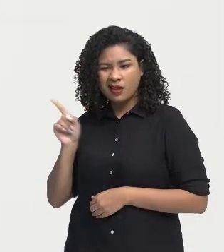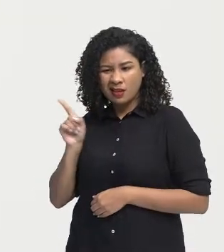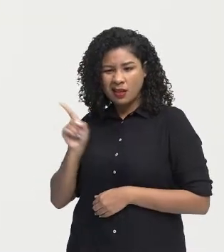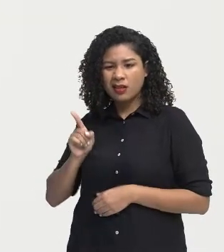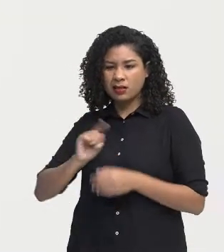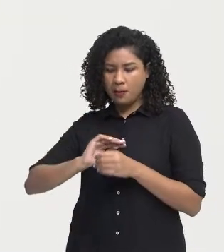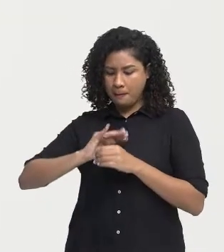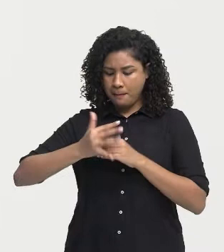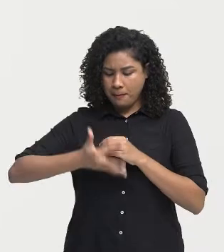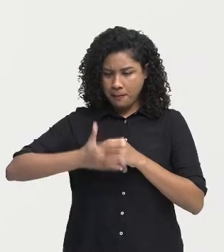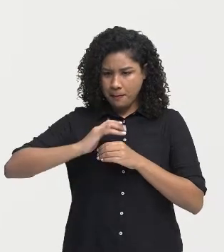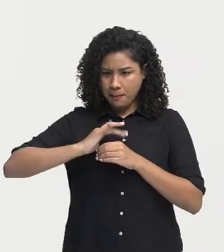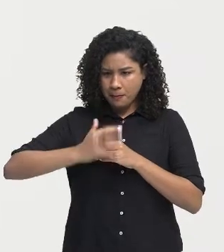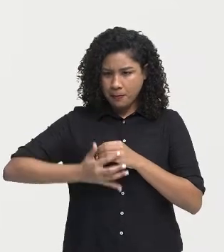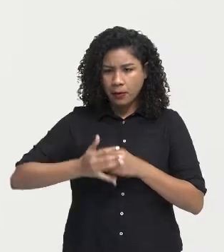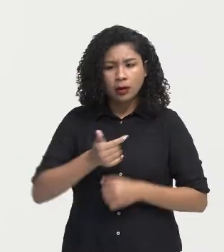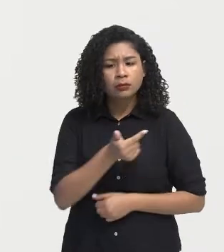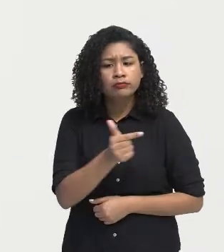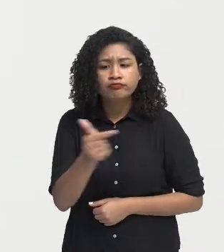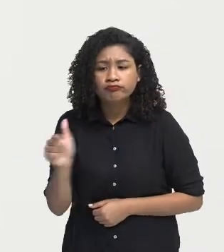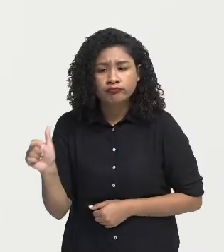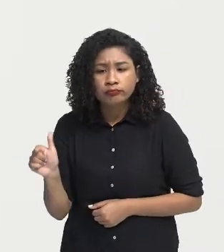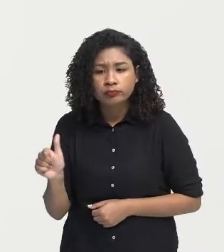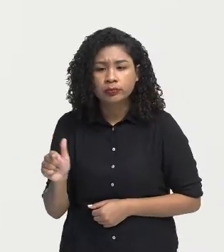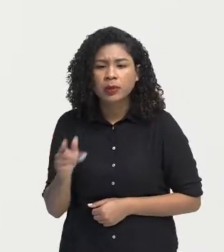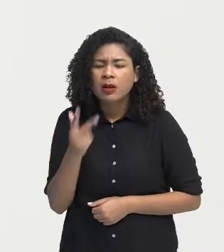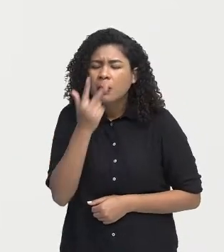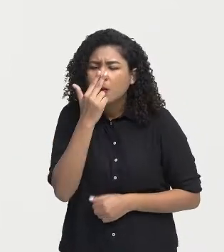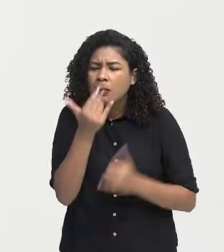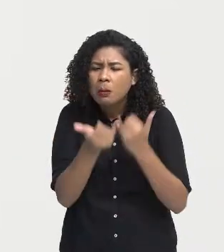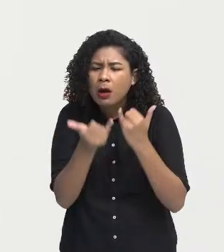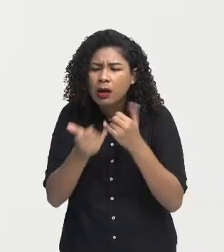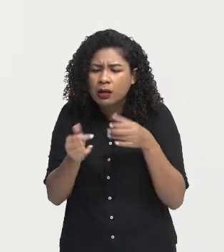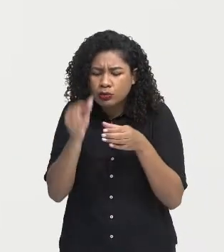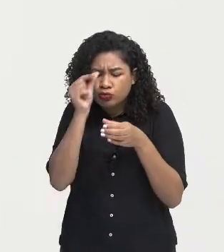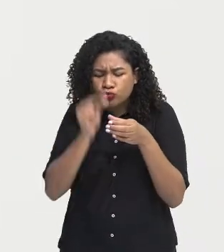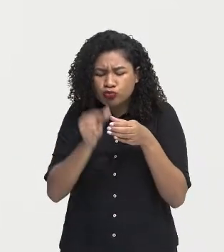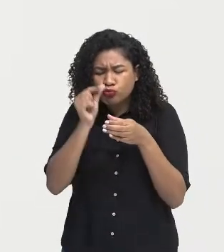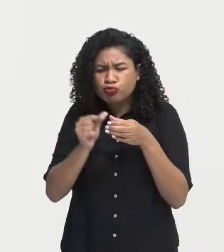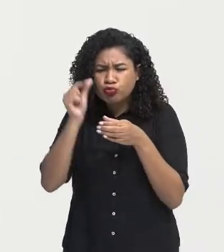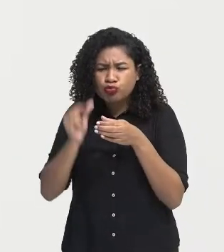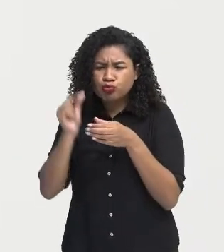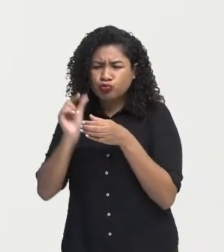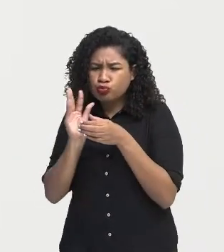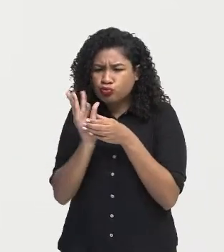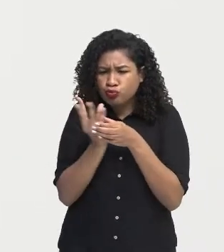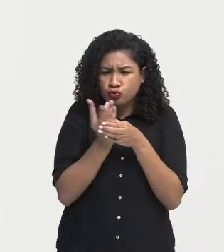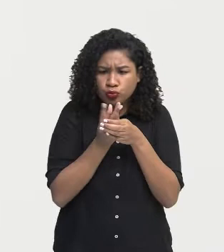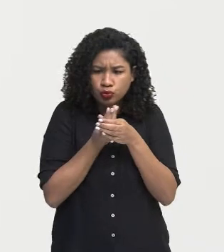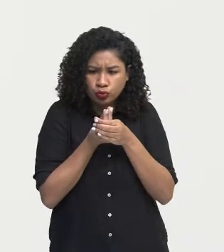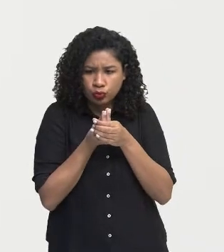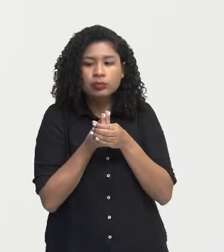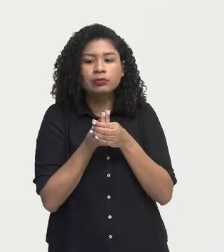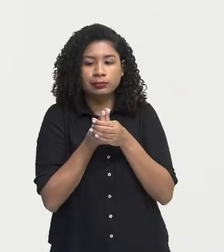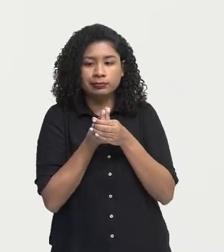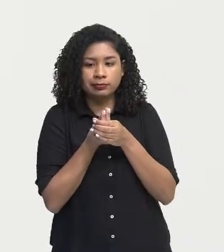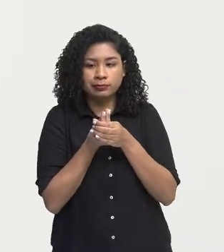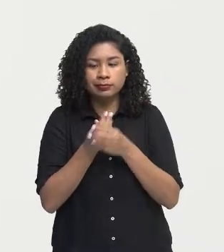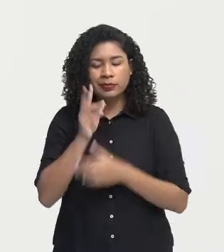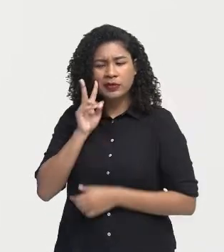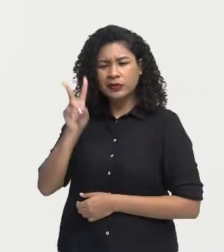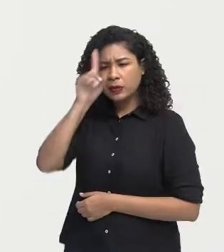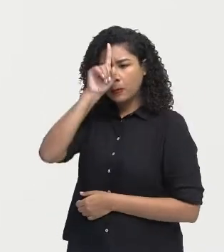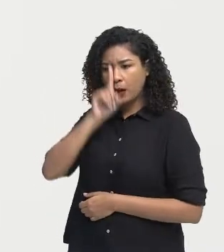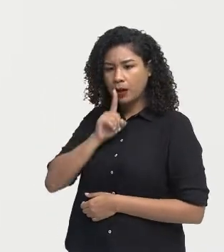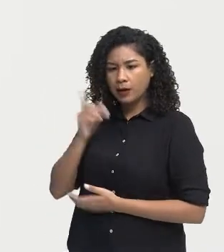a estrutura dos centríolos, como se fossem vários tubinhos que estão juntos, né? A gente tem aqui essa representação dele, ó, em